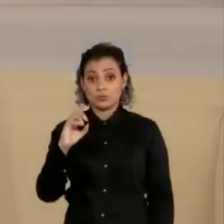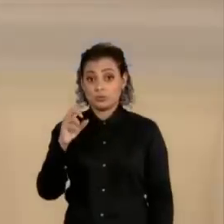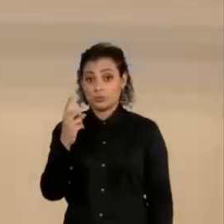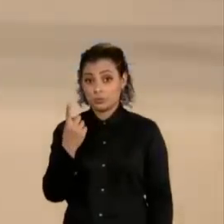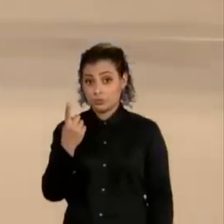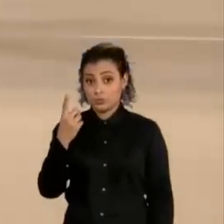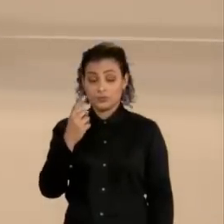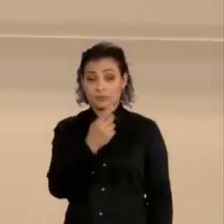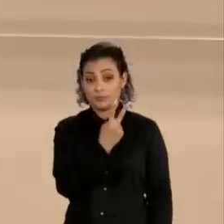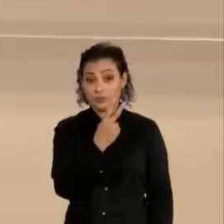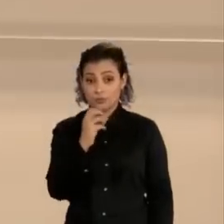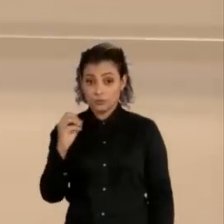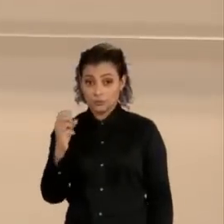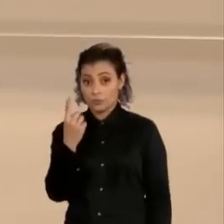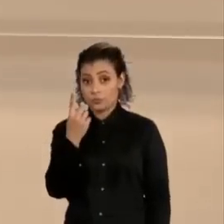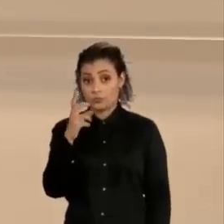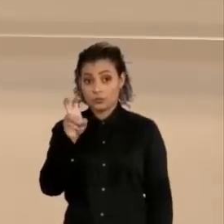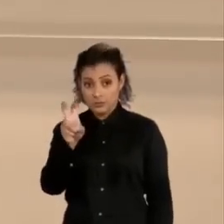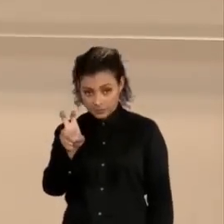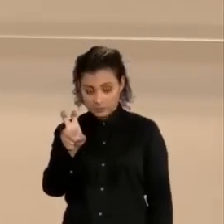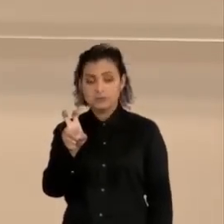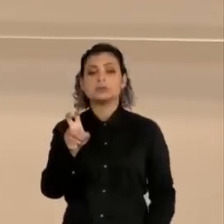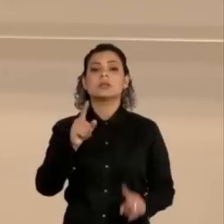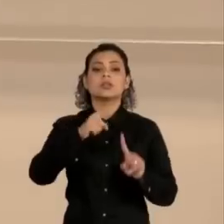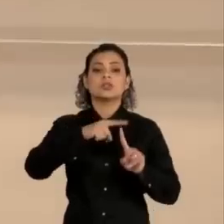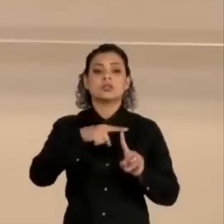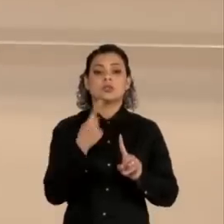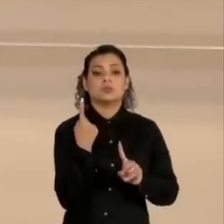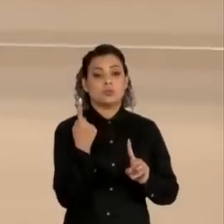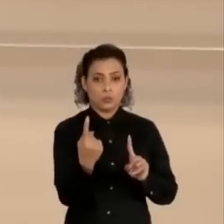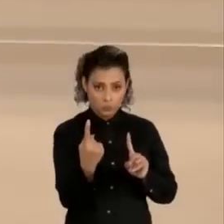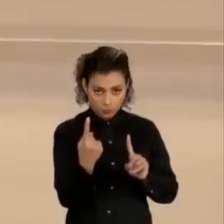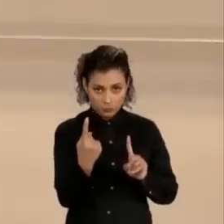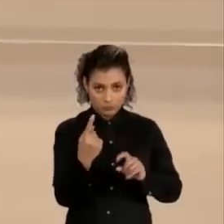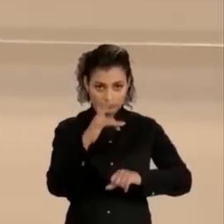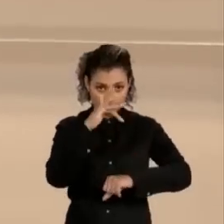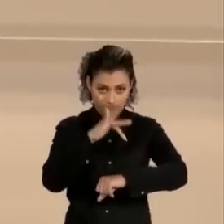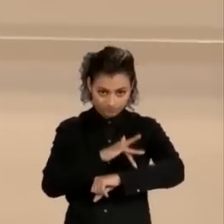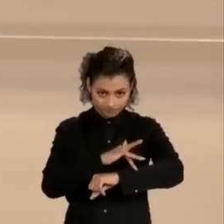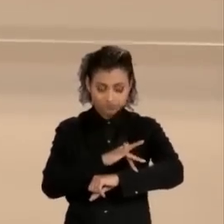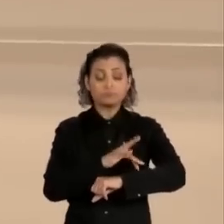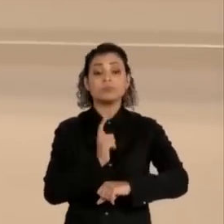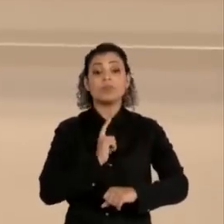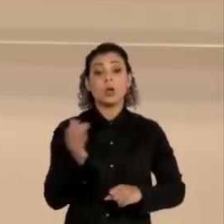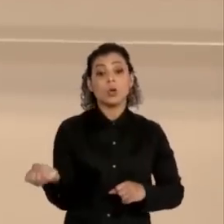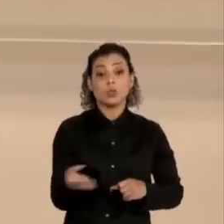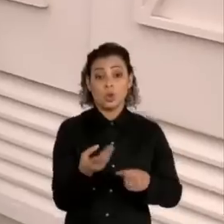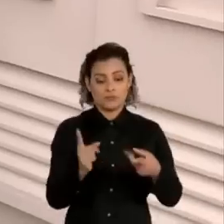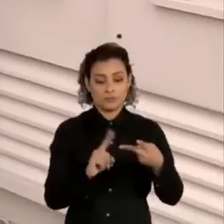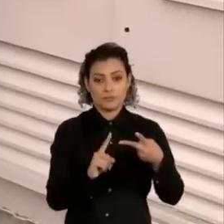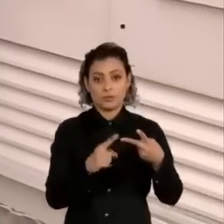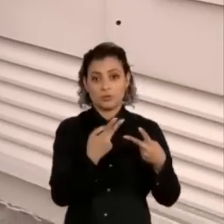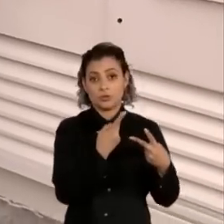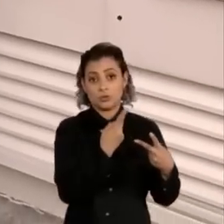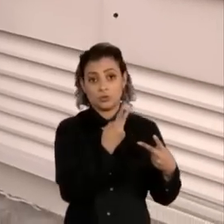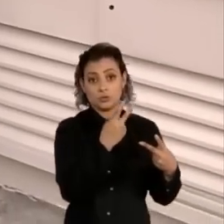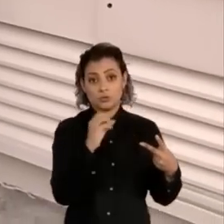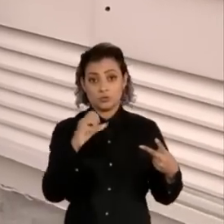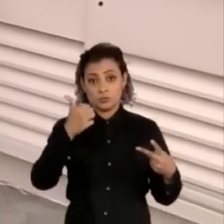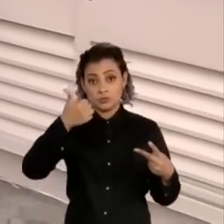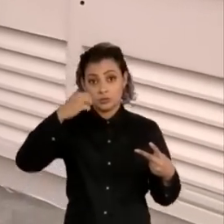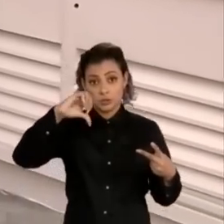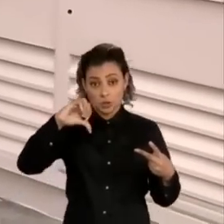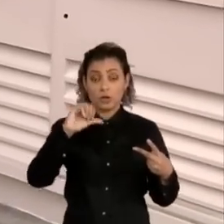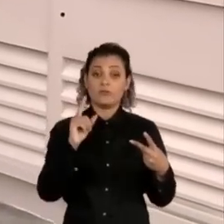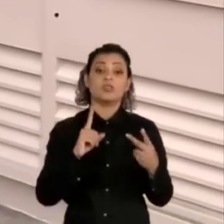pelo vírus dengue tipo 1. E agora nós tivemos uma nova epidemia em 2019 pelo vírus